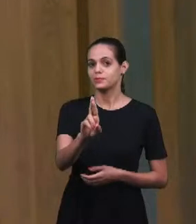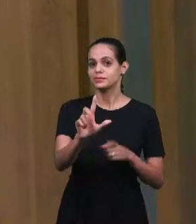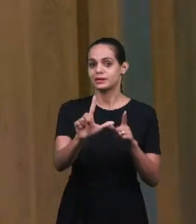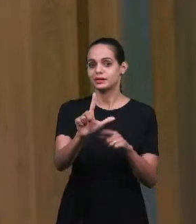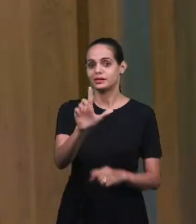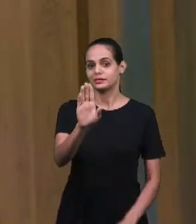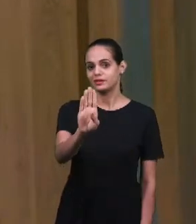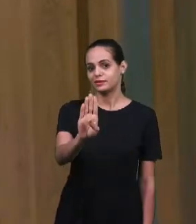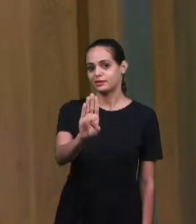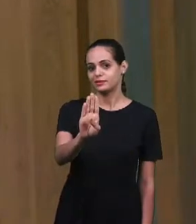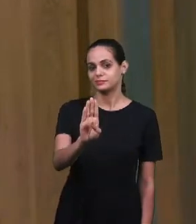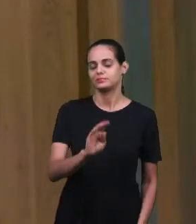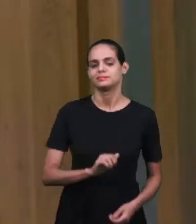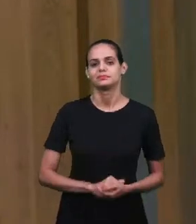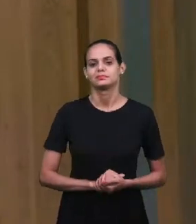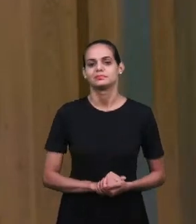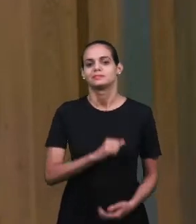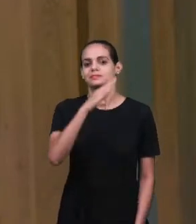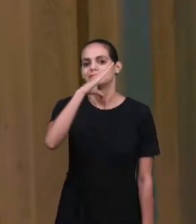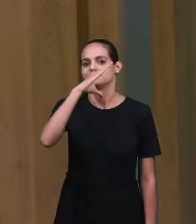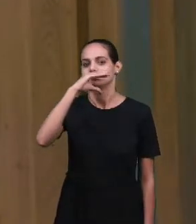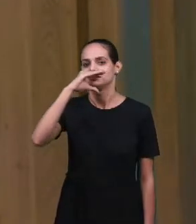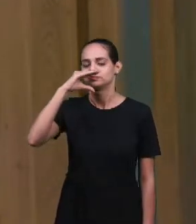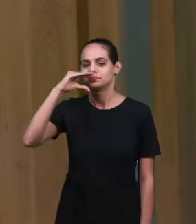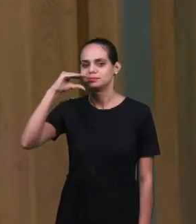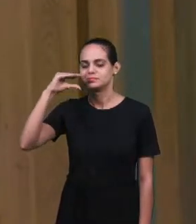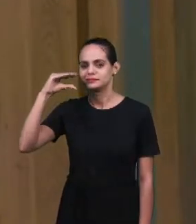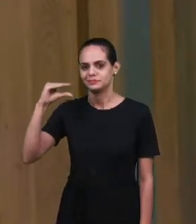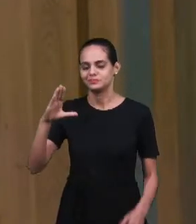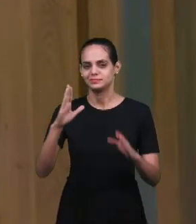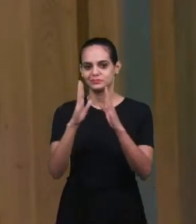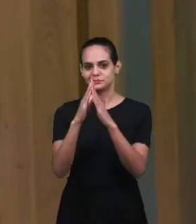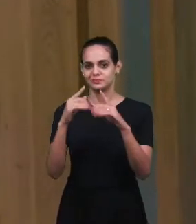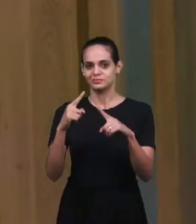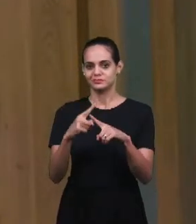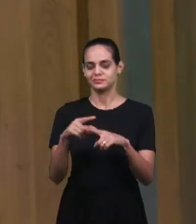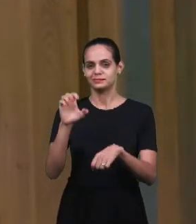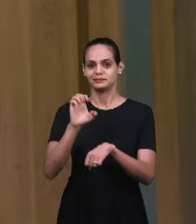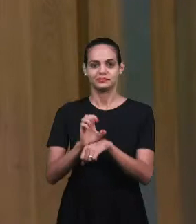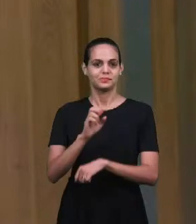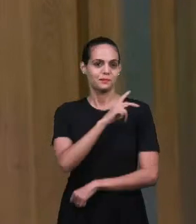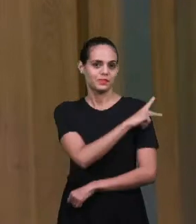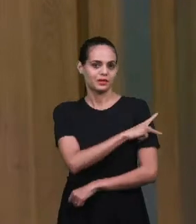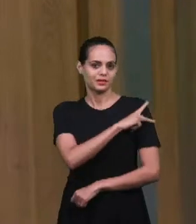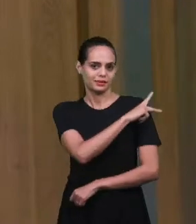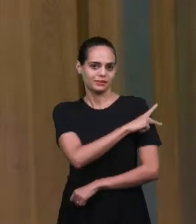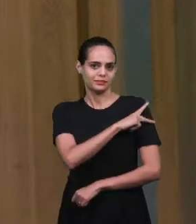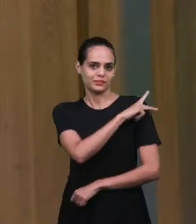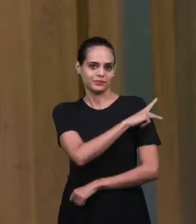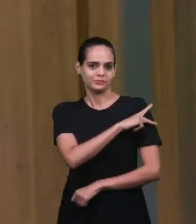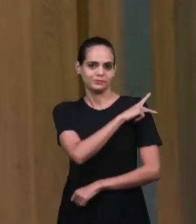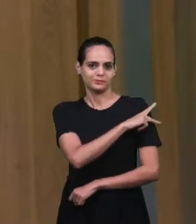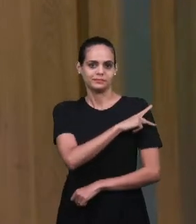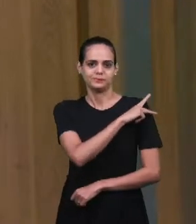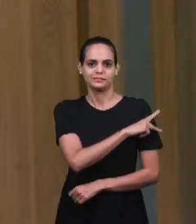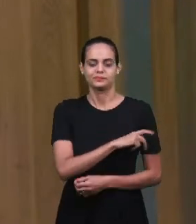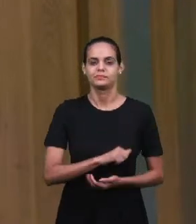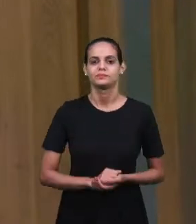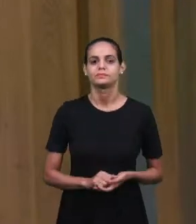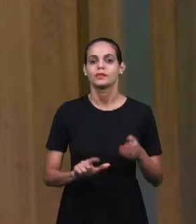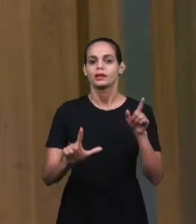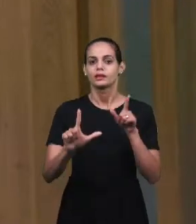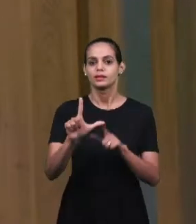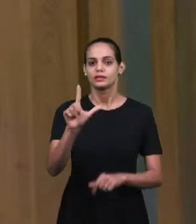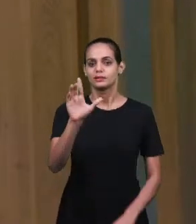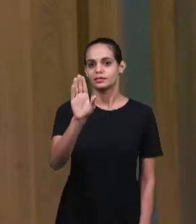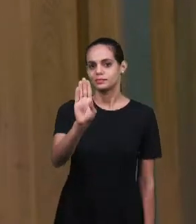da classe de adolescentes da igreja em Águia Branca, no estado da Paraíba. E a resposta da letra B nós vamos dar aqui,